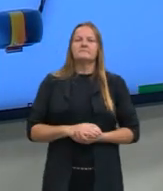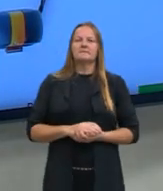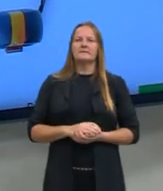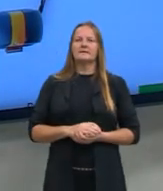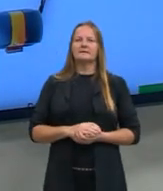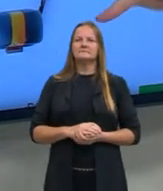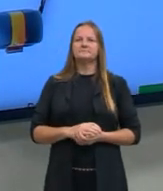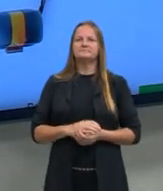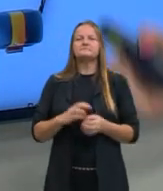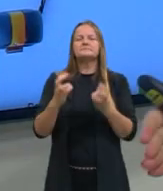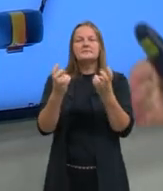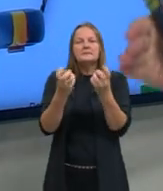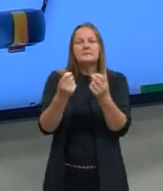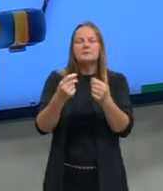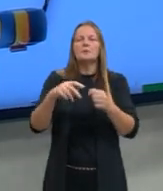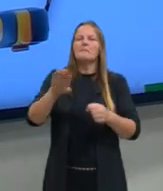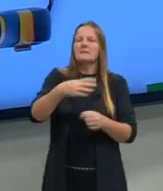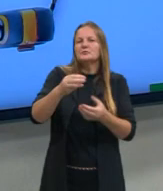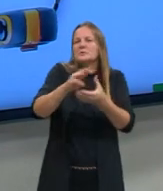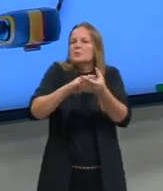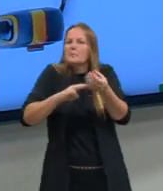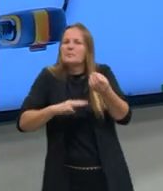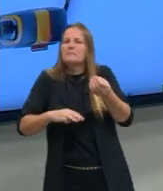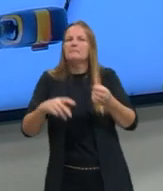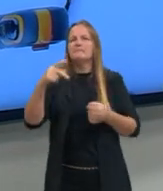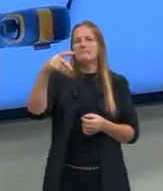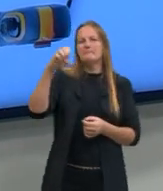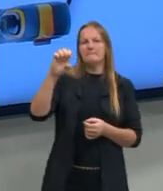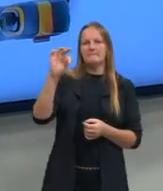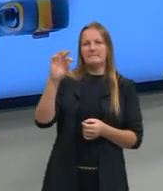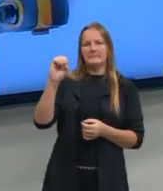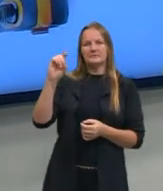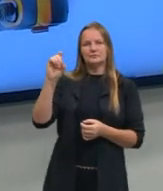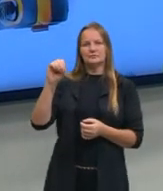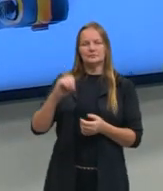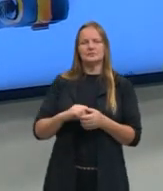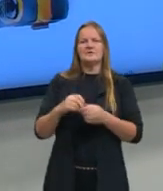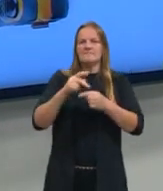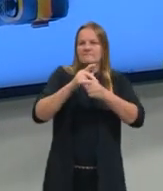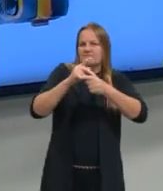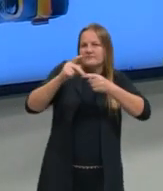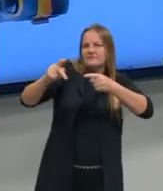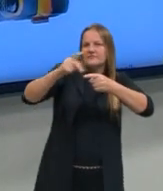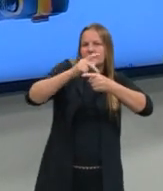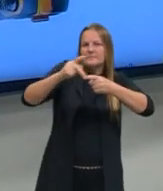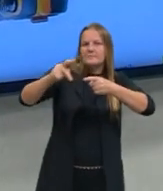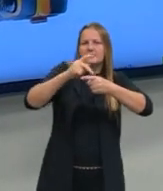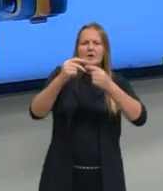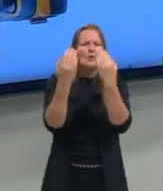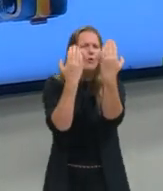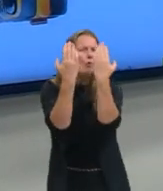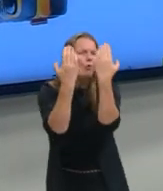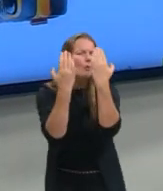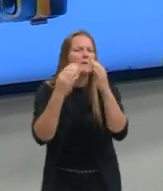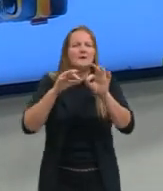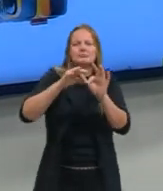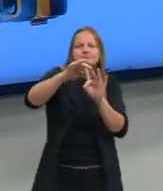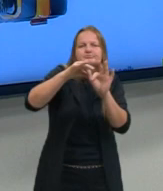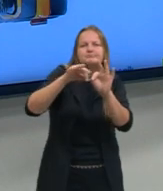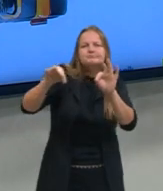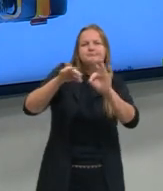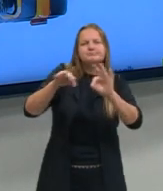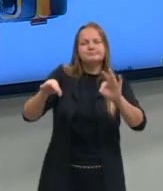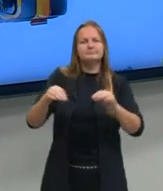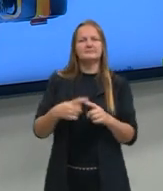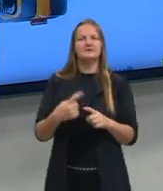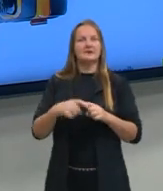primeiro é estabelecer o seu tamanho do metro como um tamanho fixo e a partir disso a gente foi então comparando as outras medidas